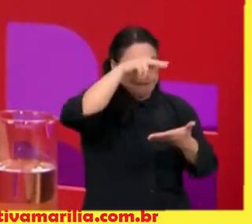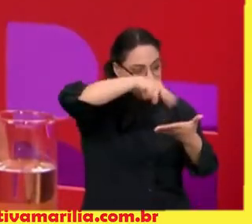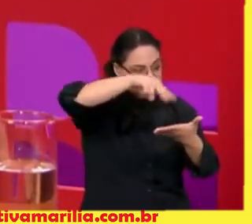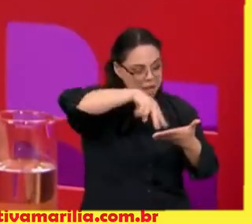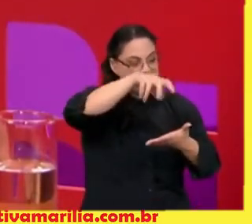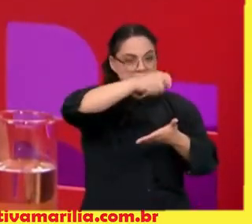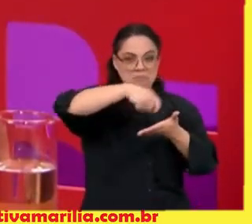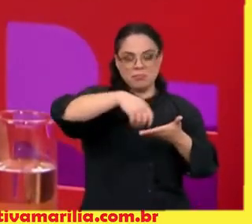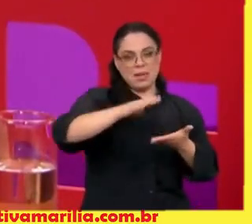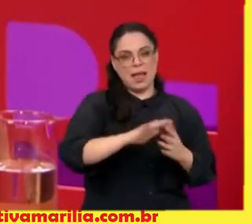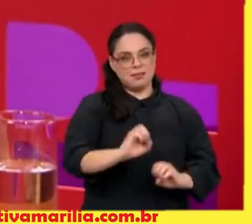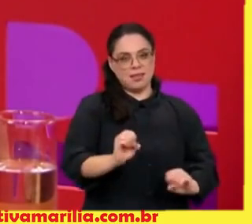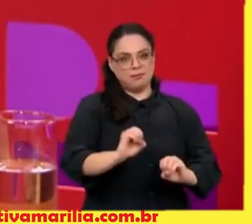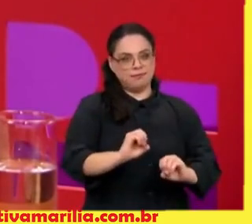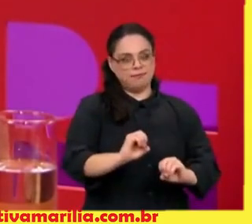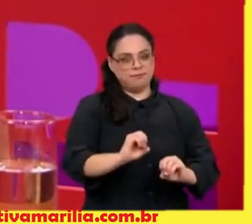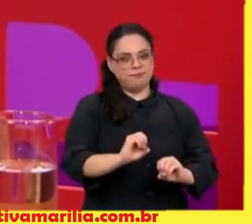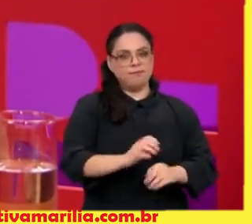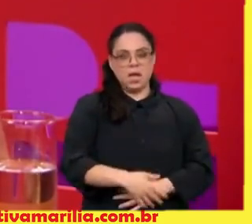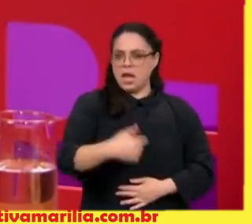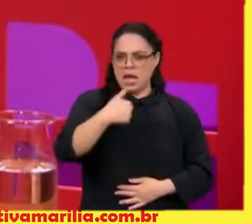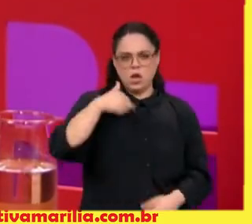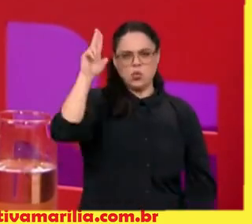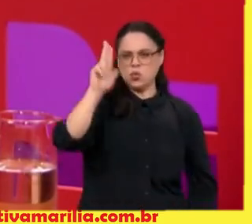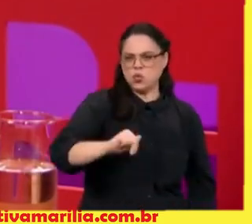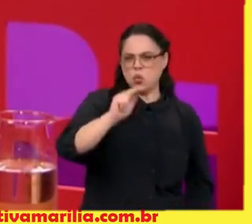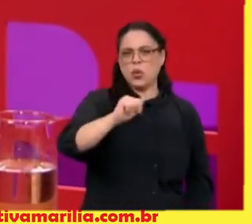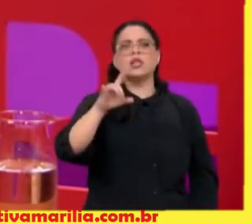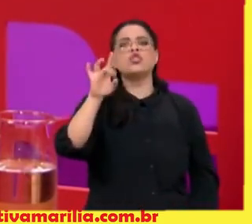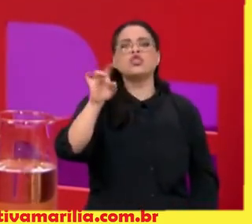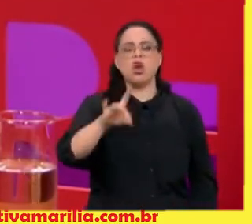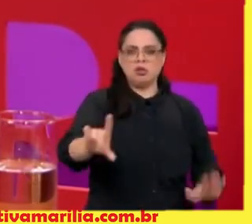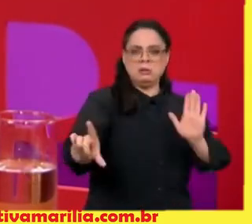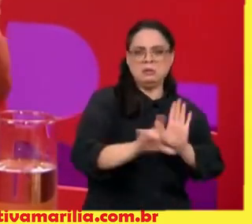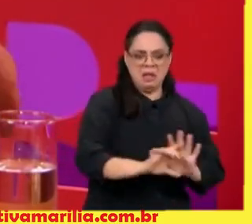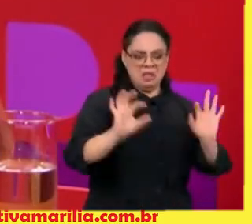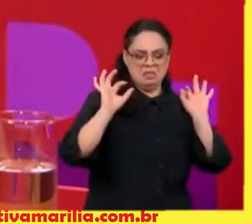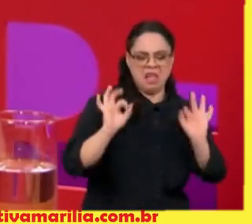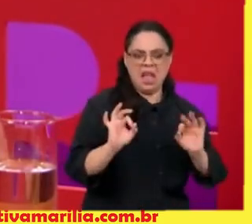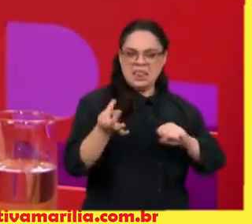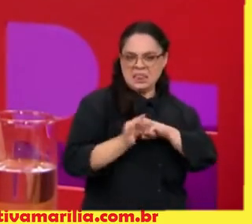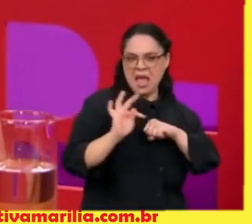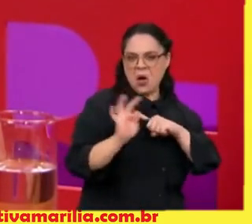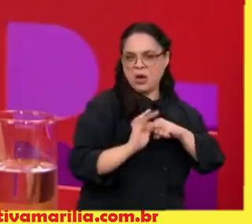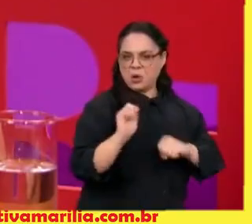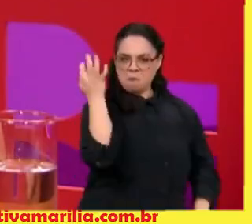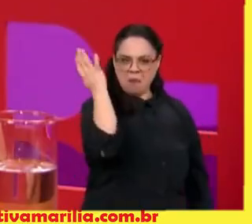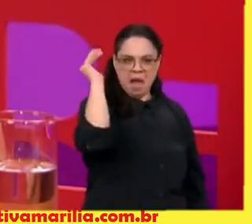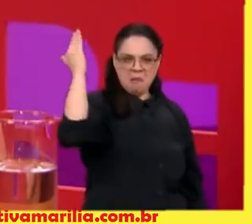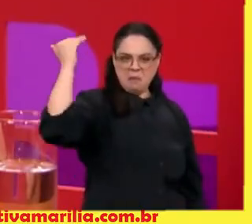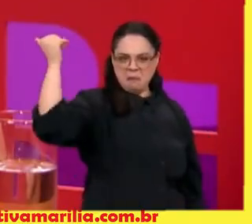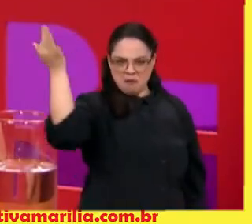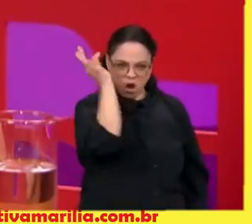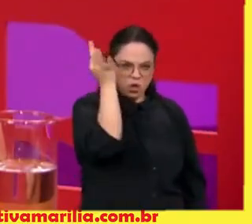coisa importante me ensinou, eu nunca fui aquela psicanalista que só fala em psicanalês. Eu falo com a pessoa. Sim. Mas ali eram pessoas que nem